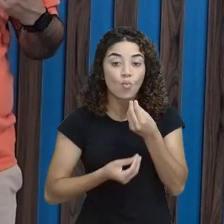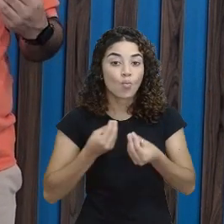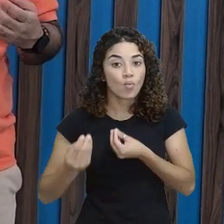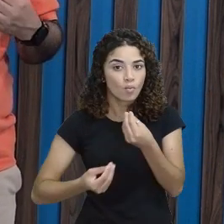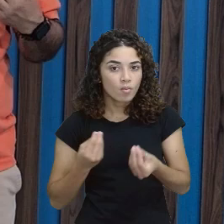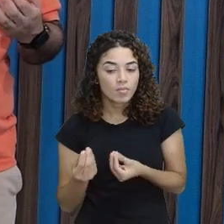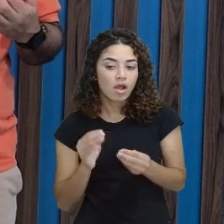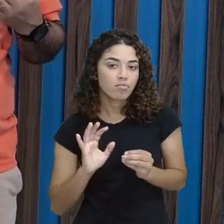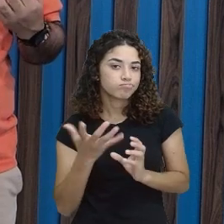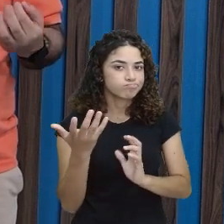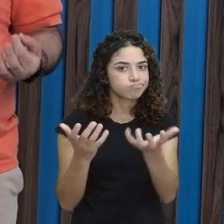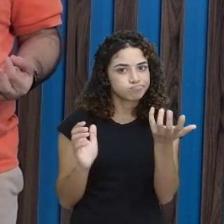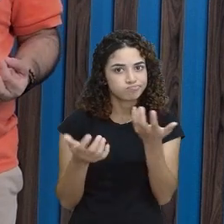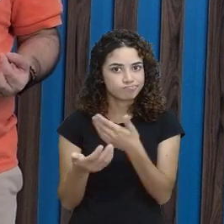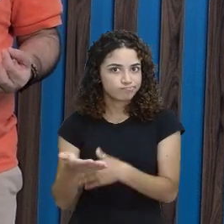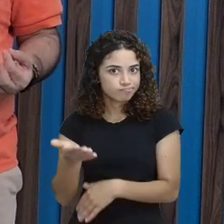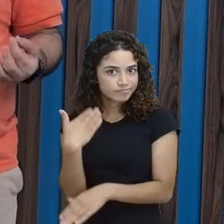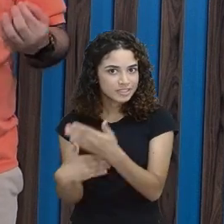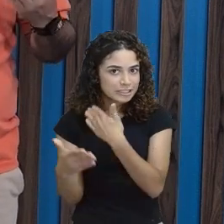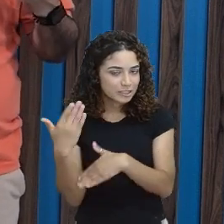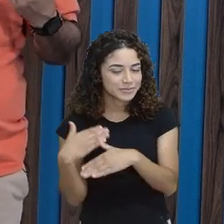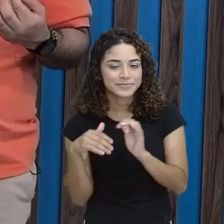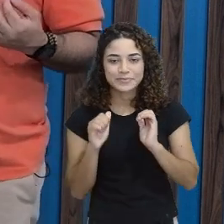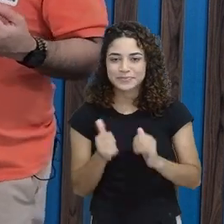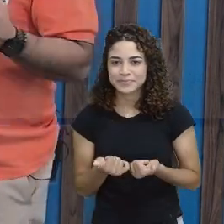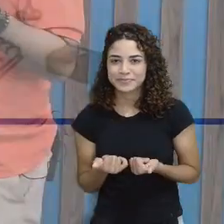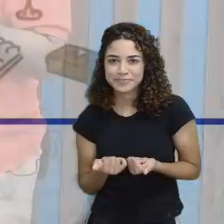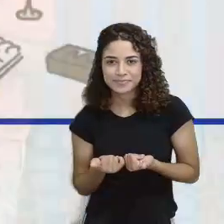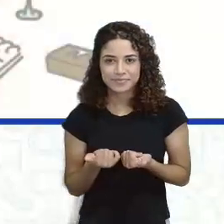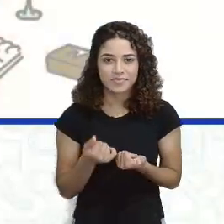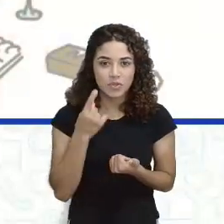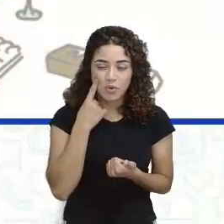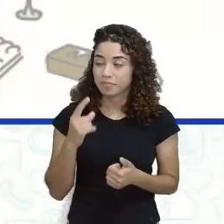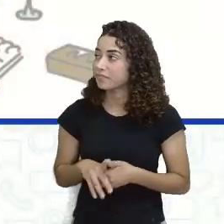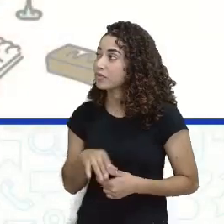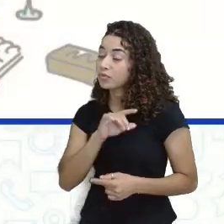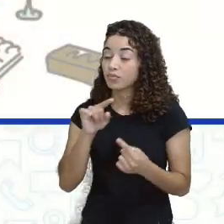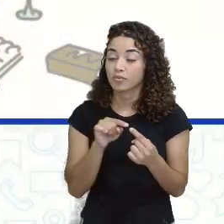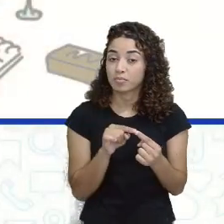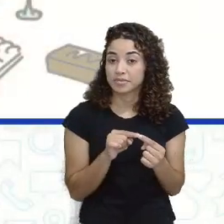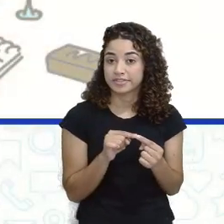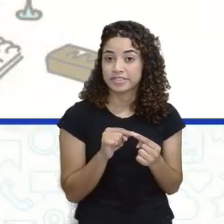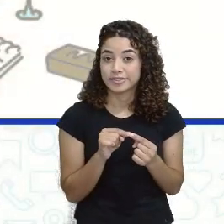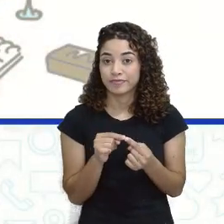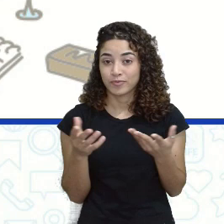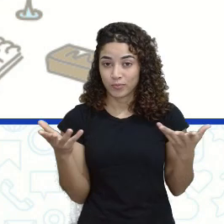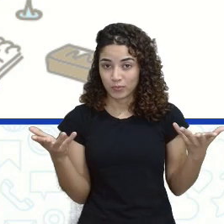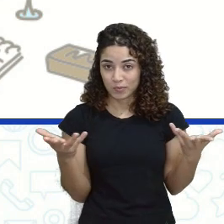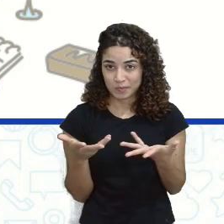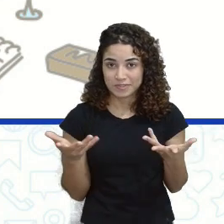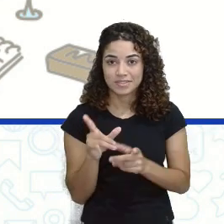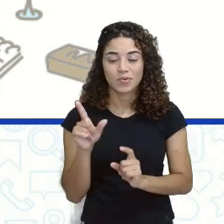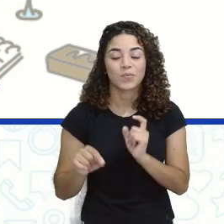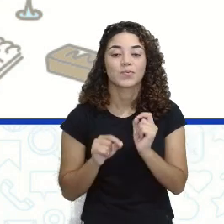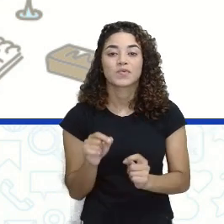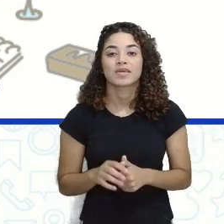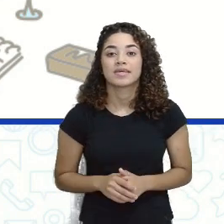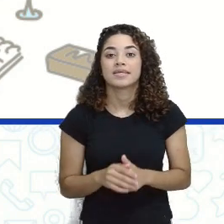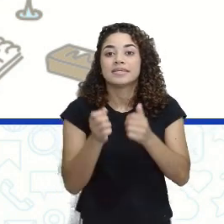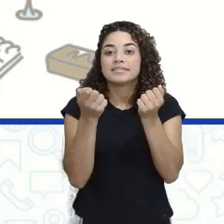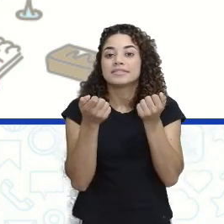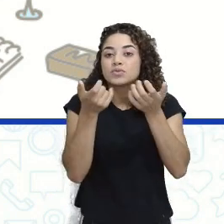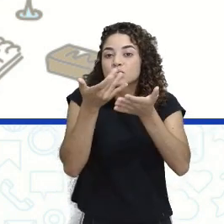isso aconteceu, né? Porque, como eu disse, o objetivo de nossa aula hoje